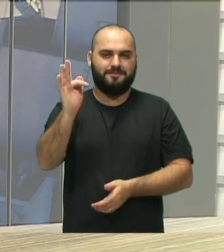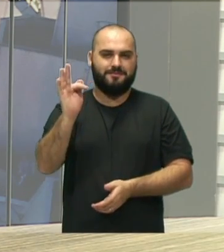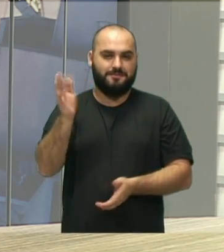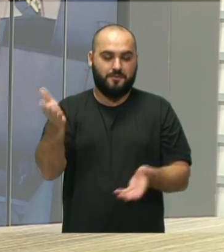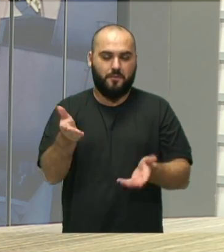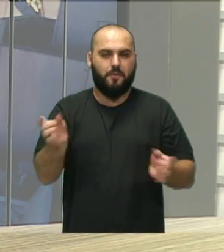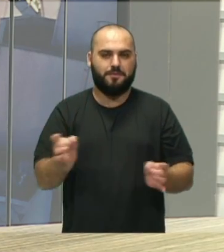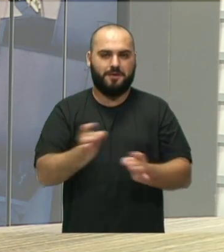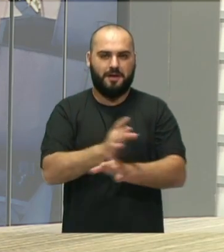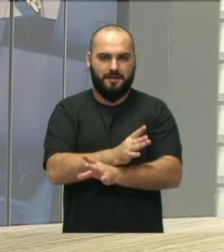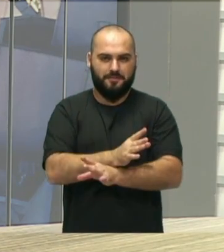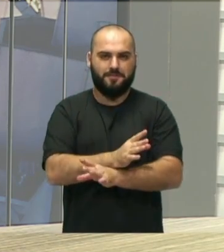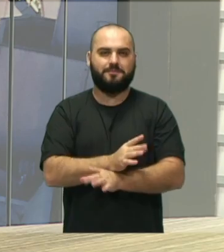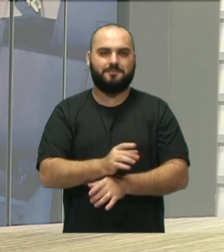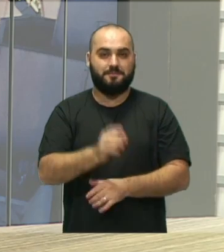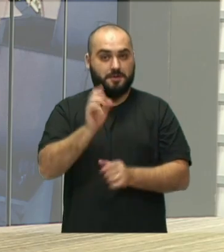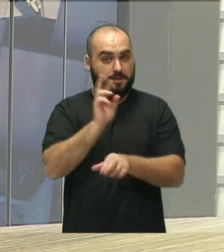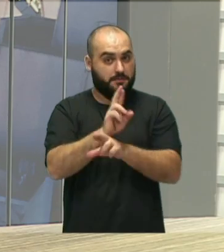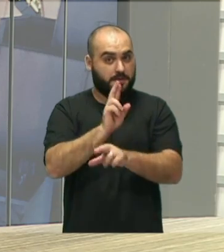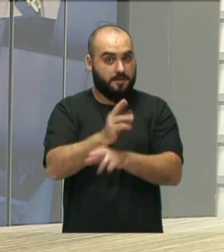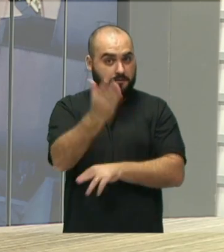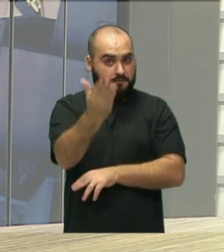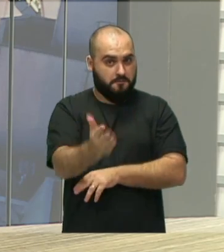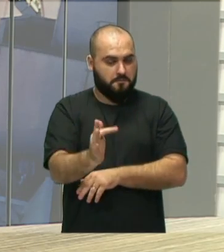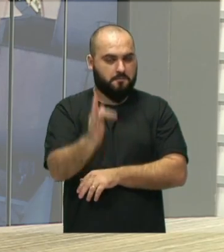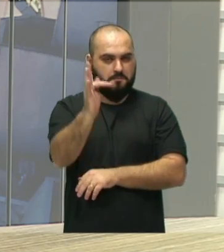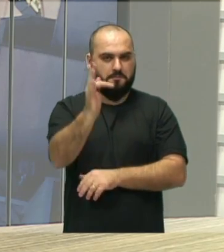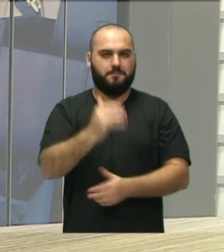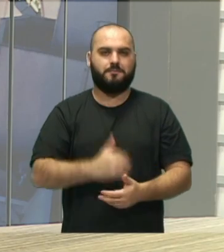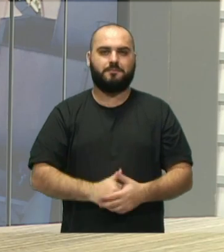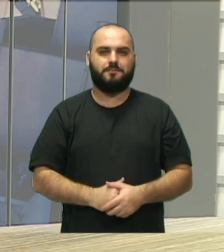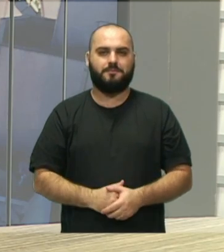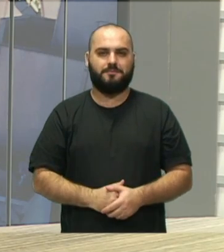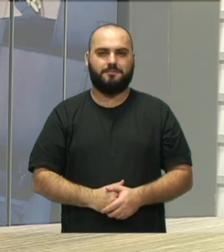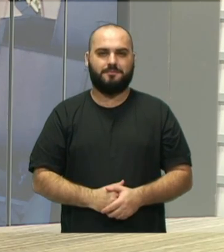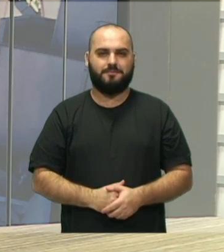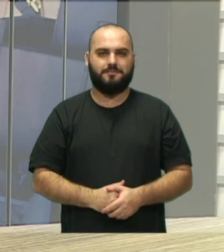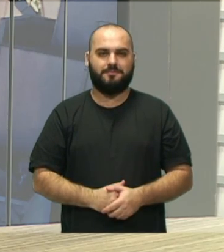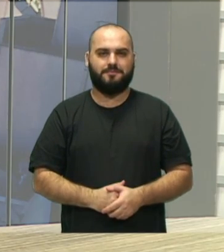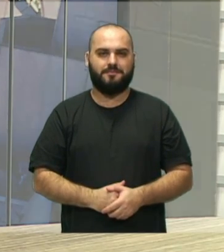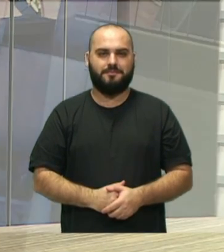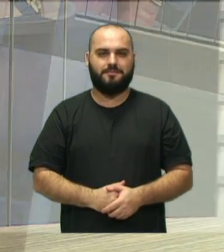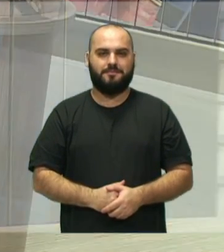hoje, o Câmara Aberta fica por aqui. Espero vocês no próximo programa. Até lá!